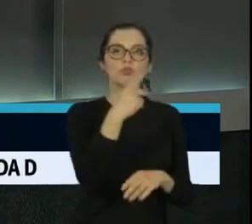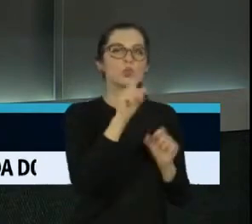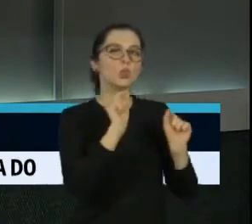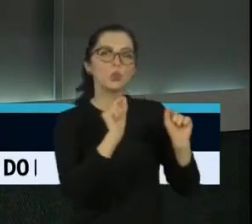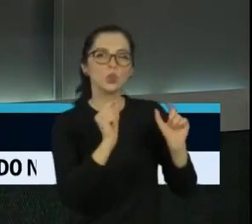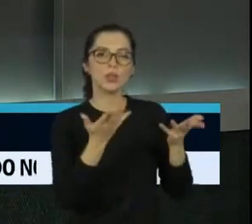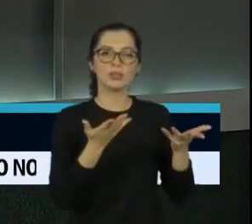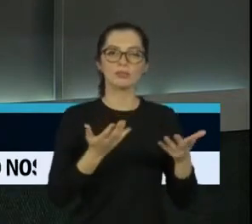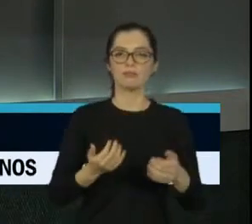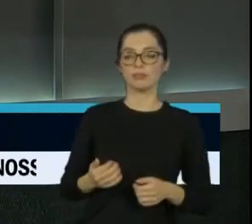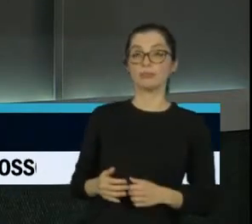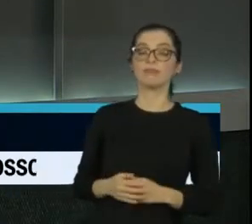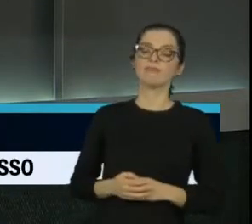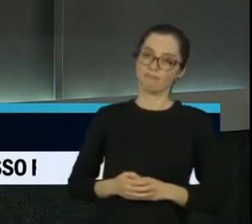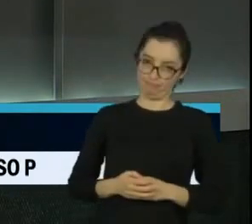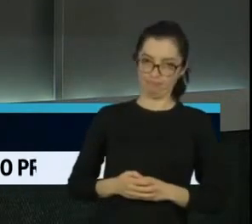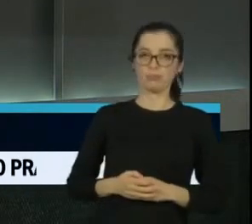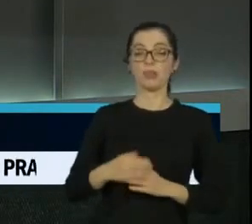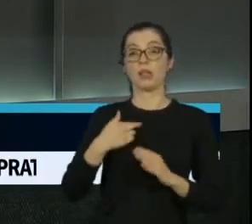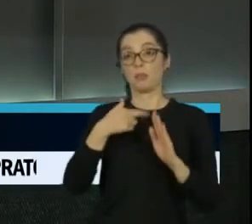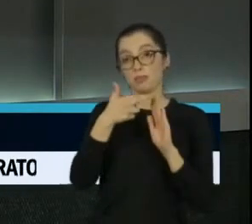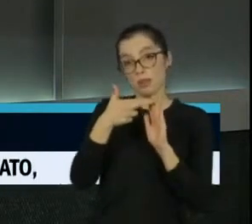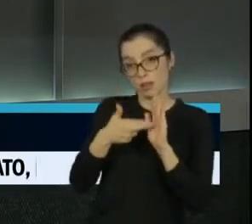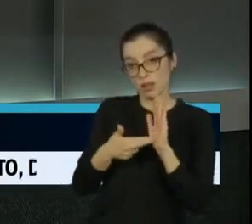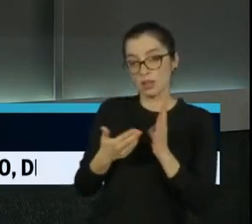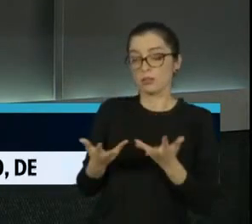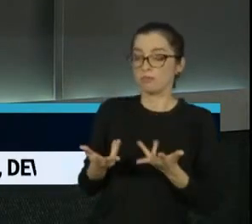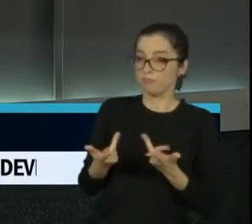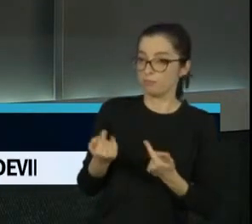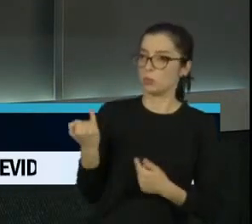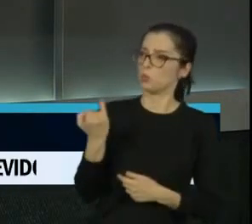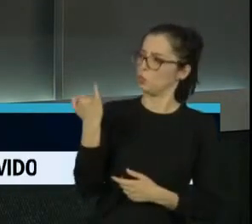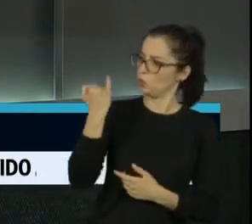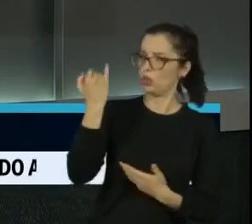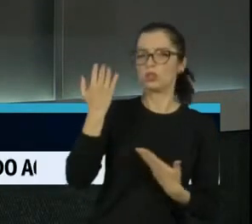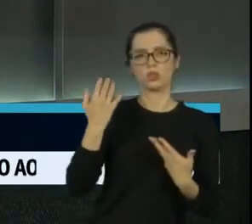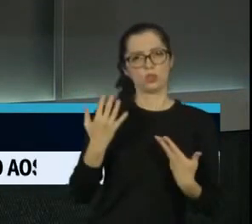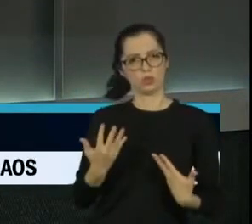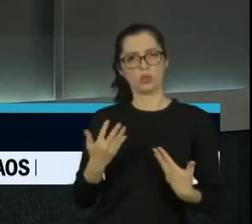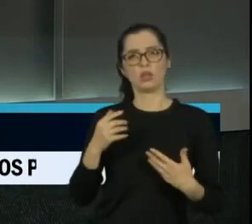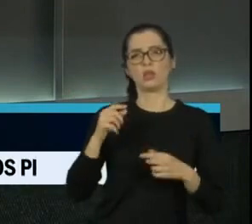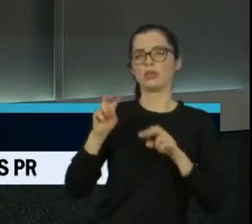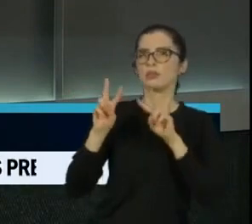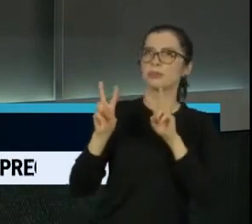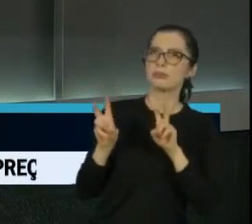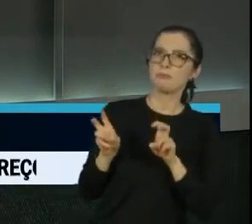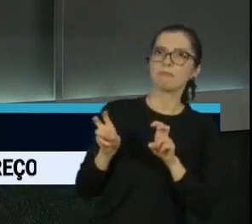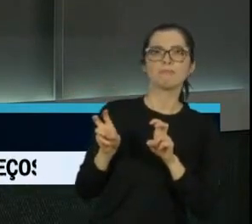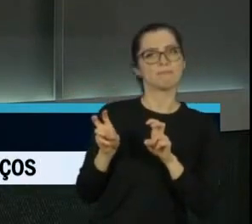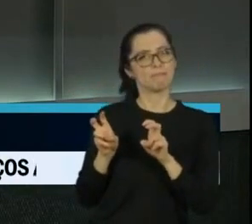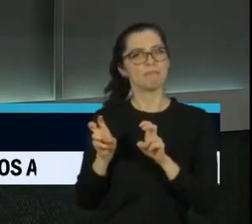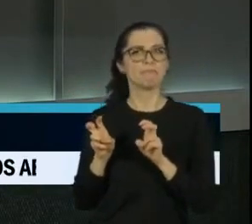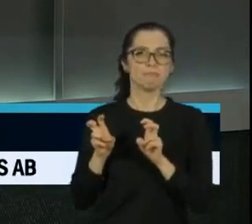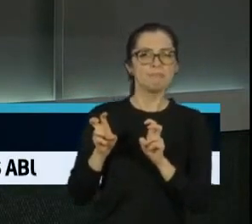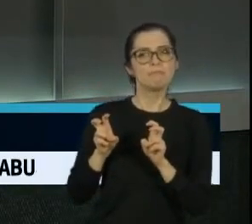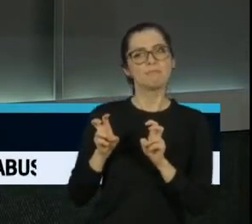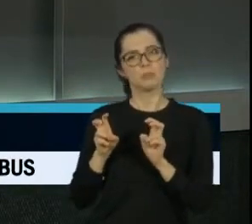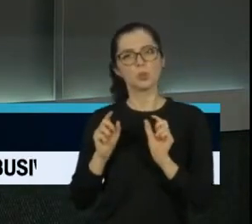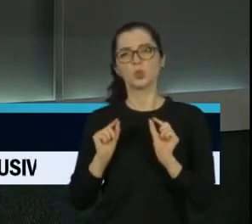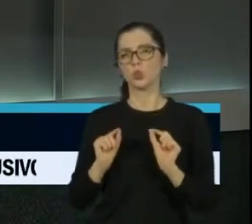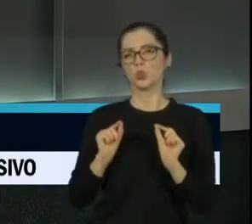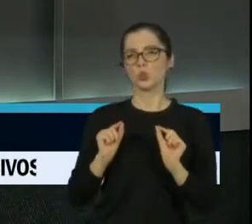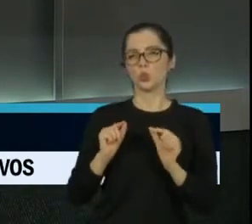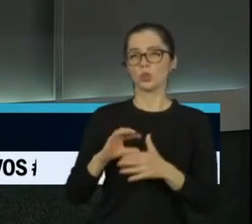Olha, eu acho que uma medida muito efetiva é a questão do rastreamento da